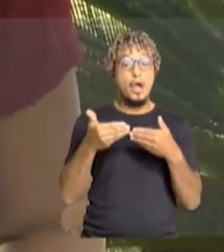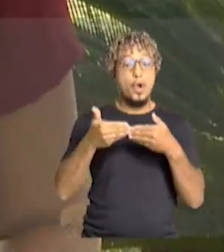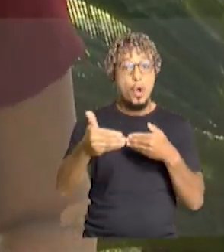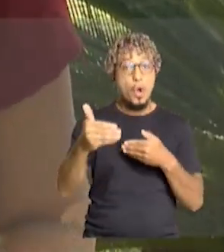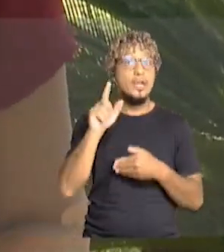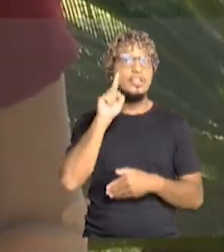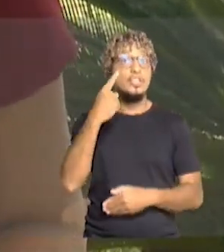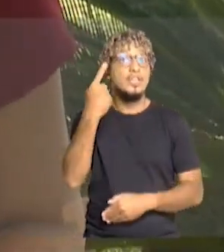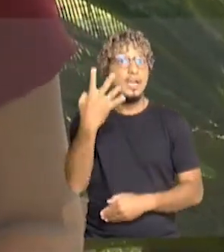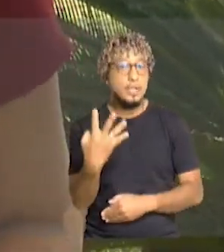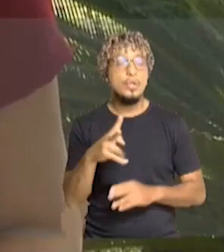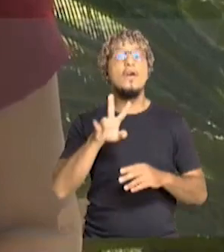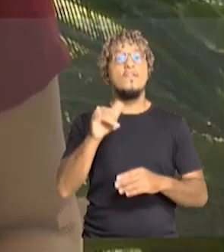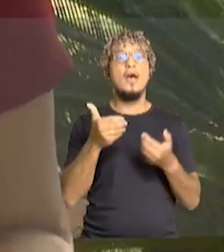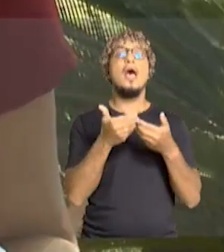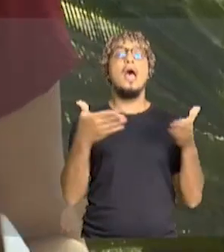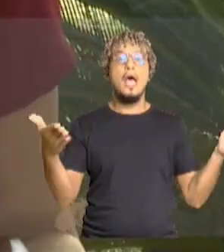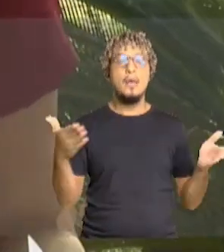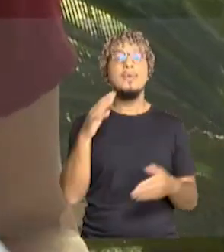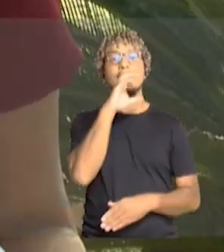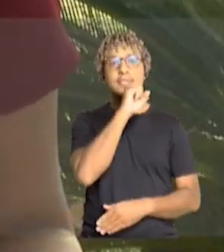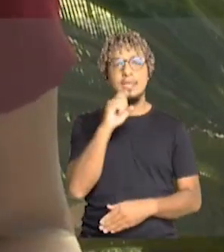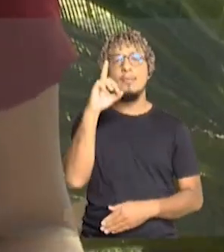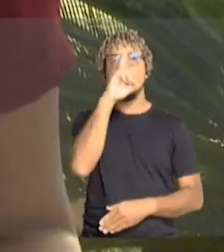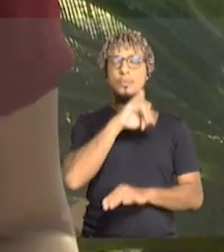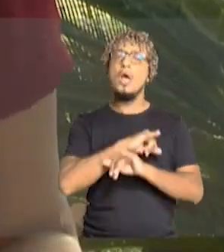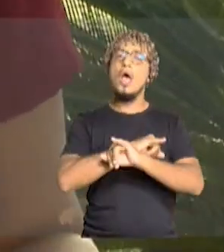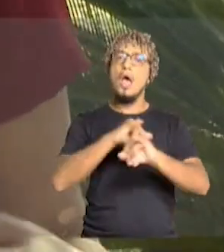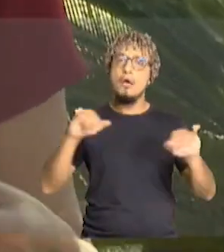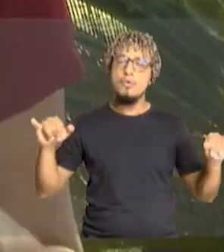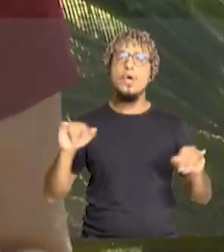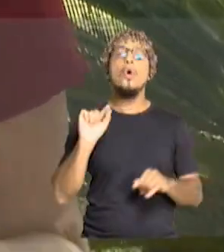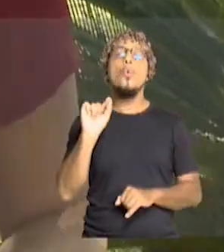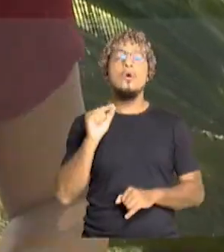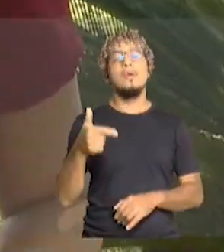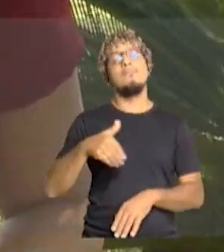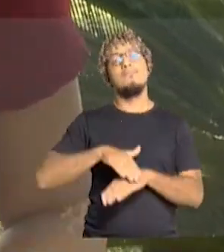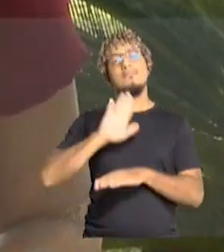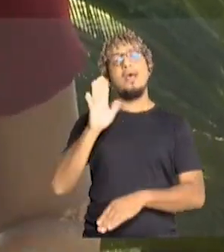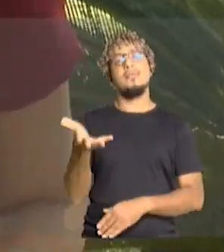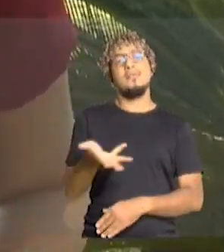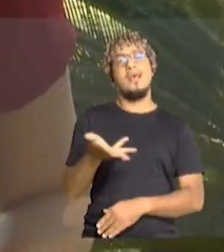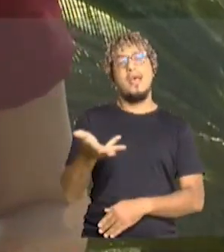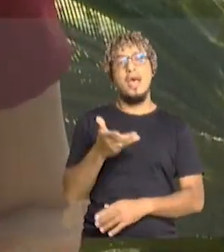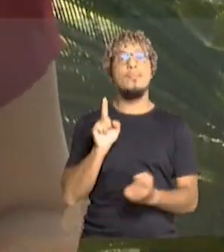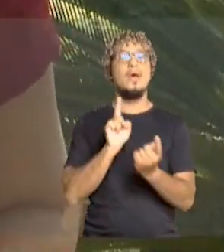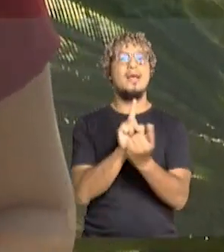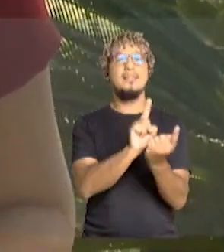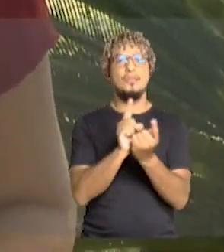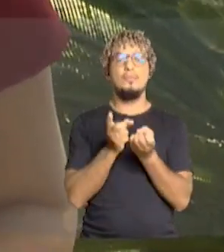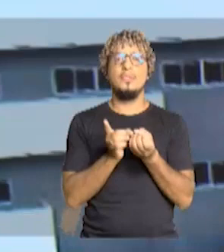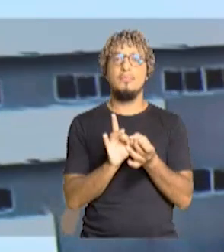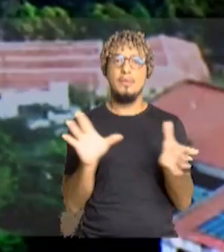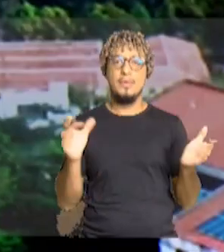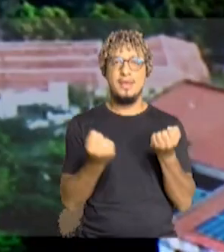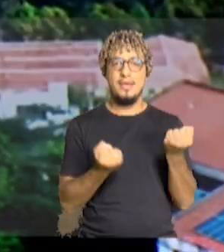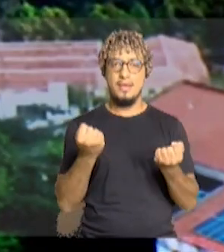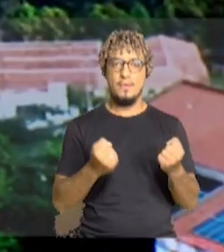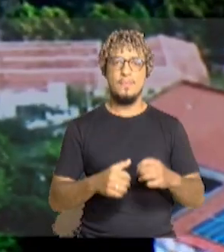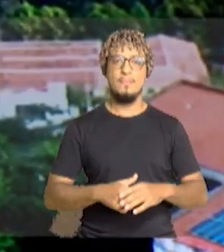14 funciona aí aos finais de semana como eu falei agora há pouco dando mais agilidade nesse atendimento